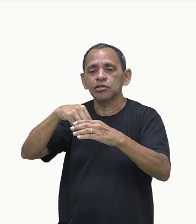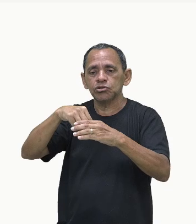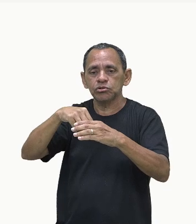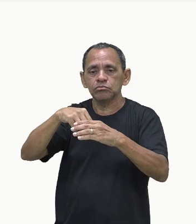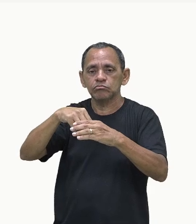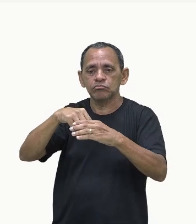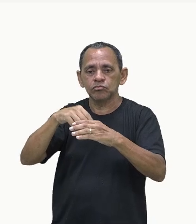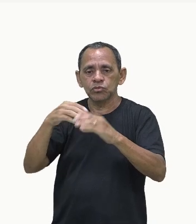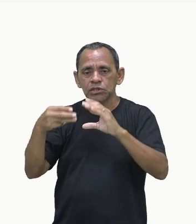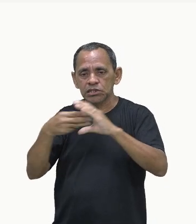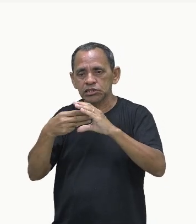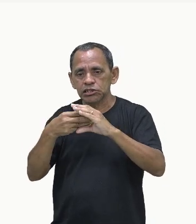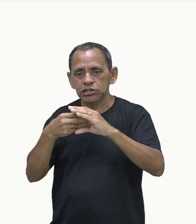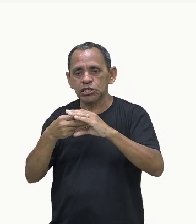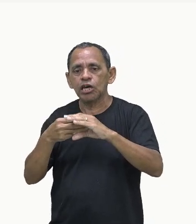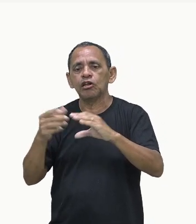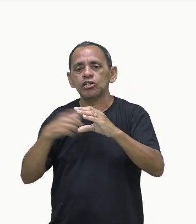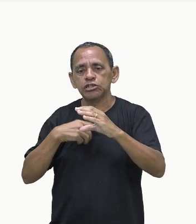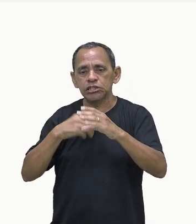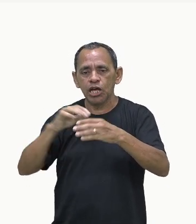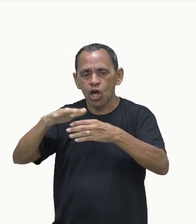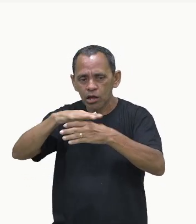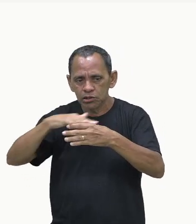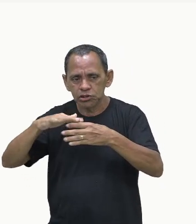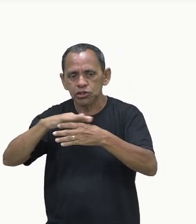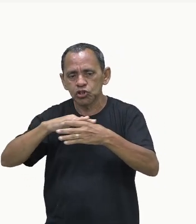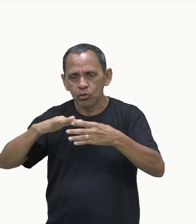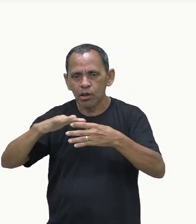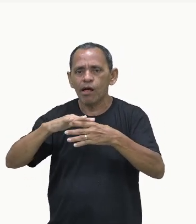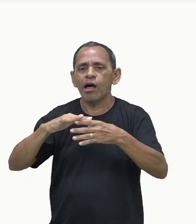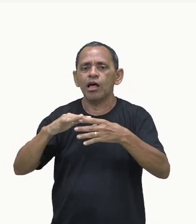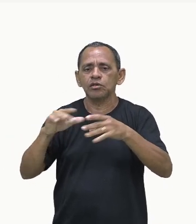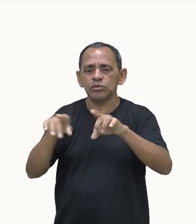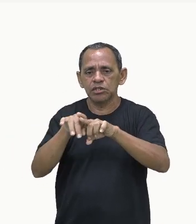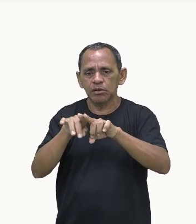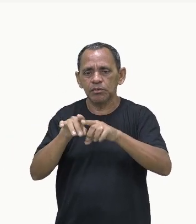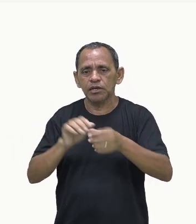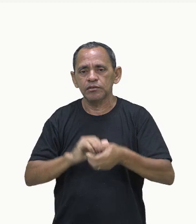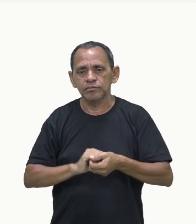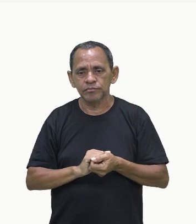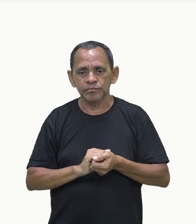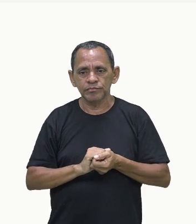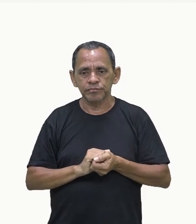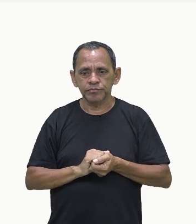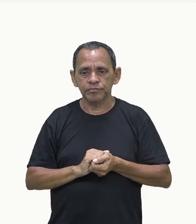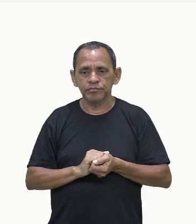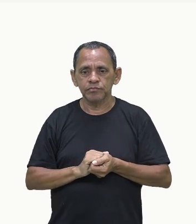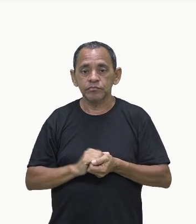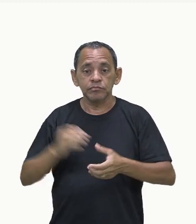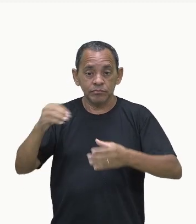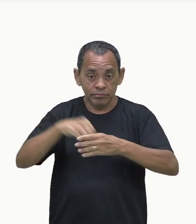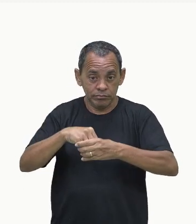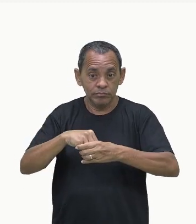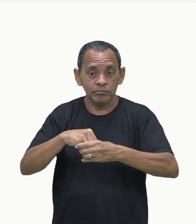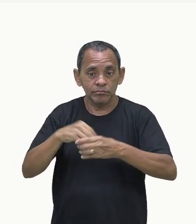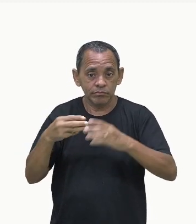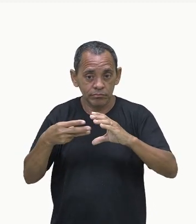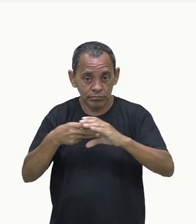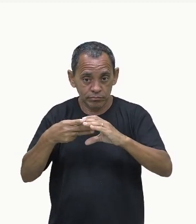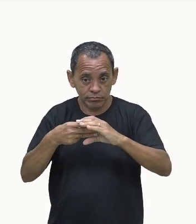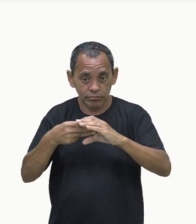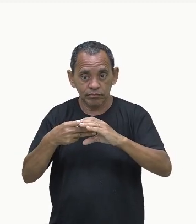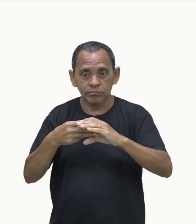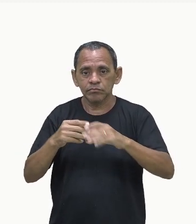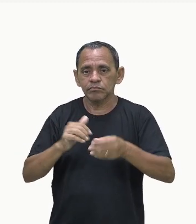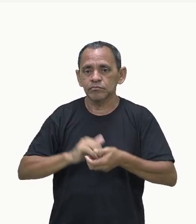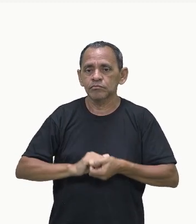pelo citoplasma. Então, o citoplasma está aqui, ó, o meio intracelular, dentro da célula. Então, eu